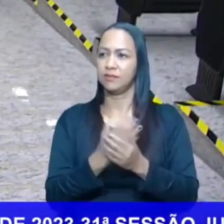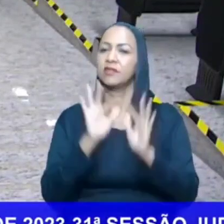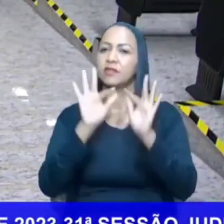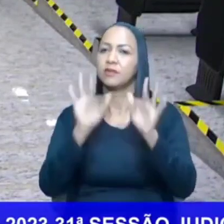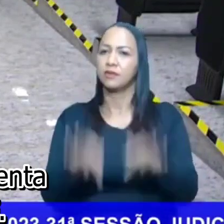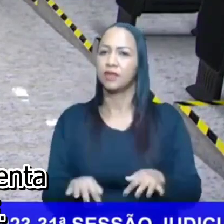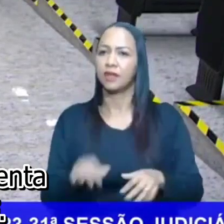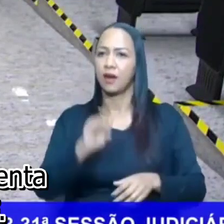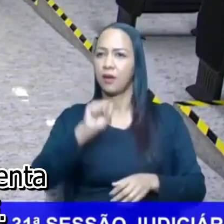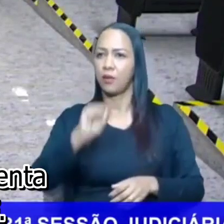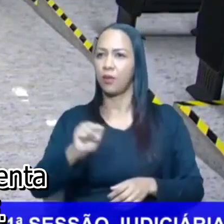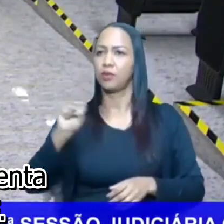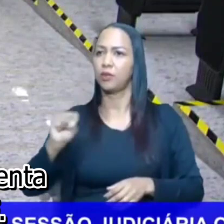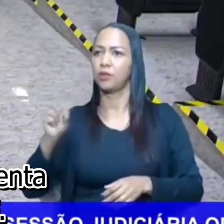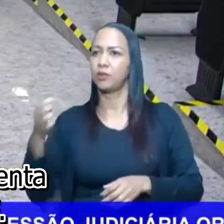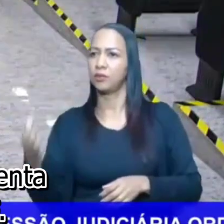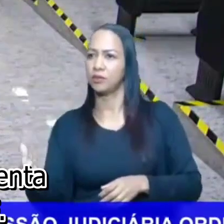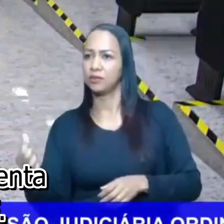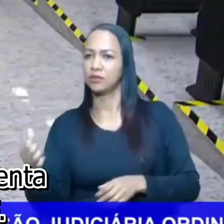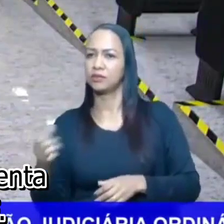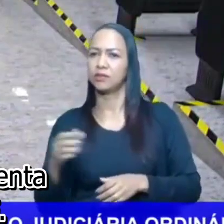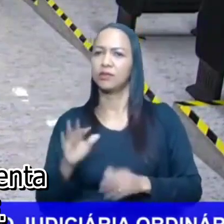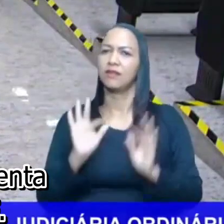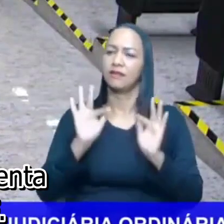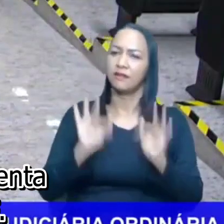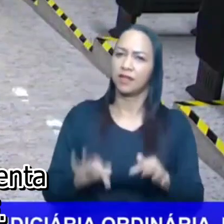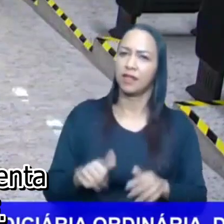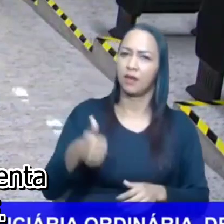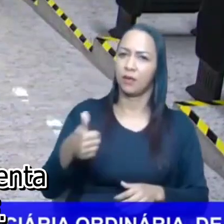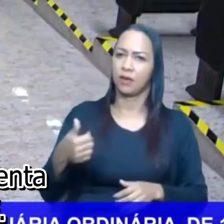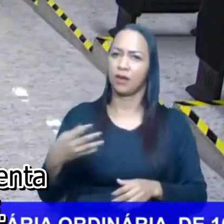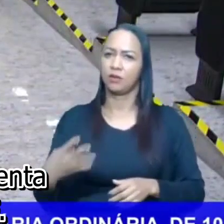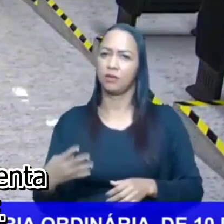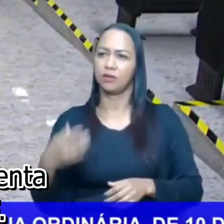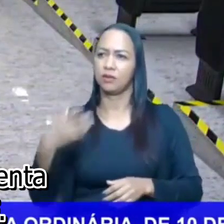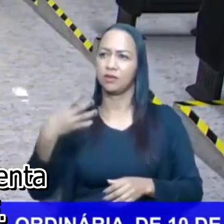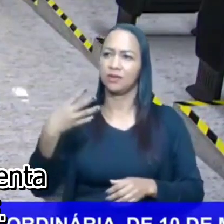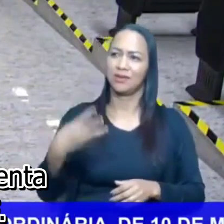final 886? Não, é 1445. 1445.